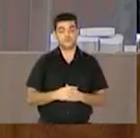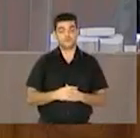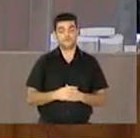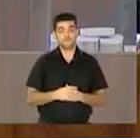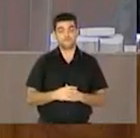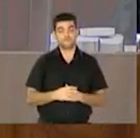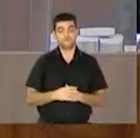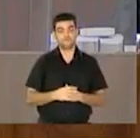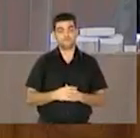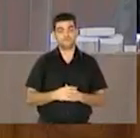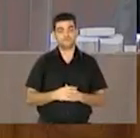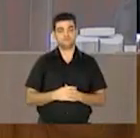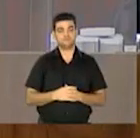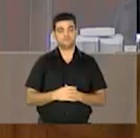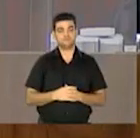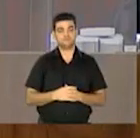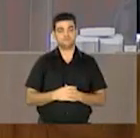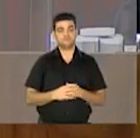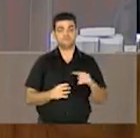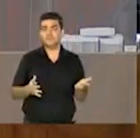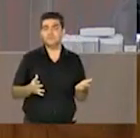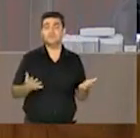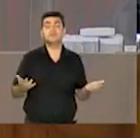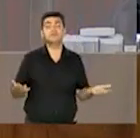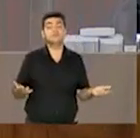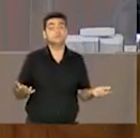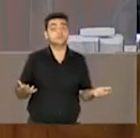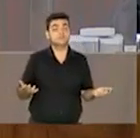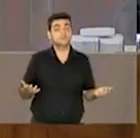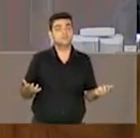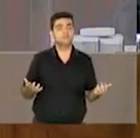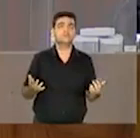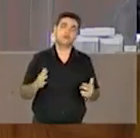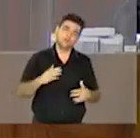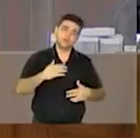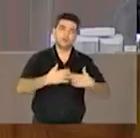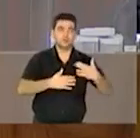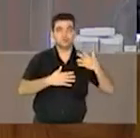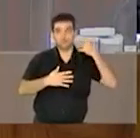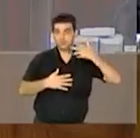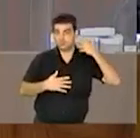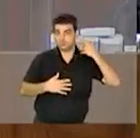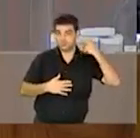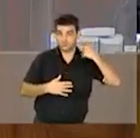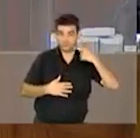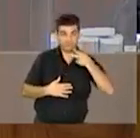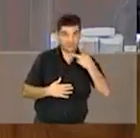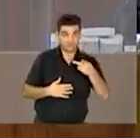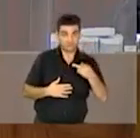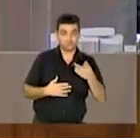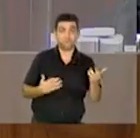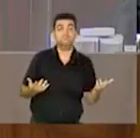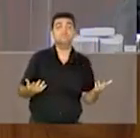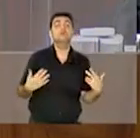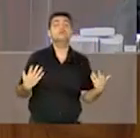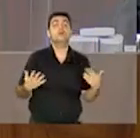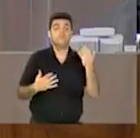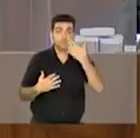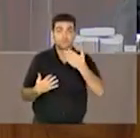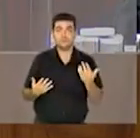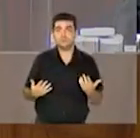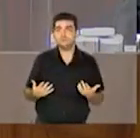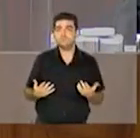próprio doutor Aragão, mesmo na sustentação que fez da tribuna, nenhuma